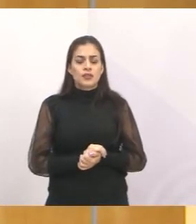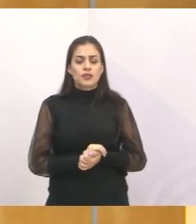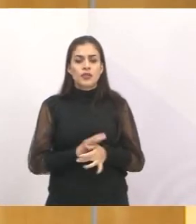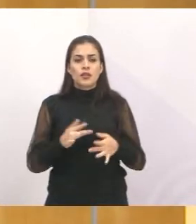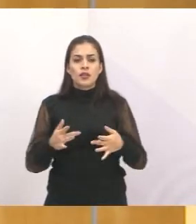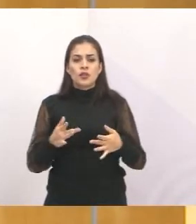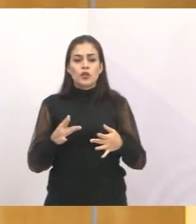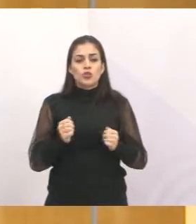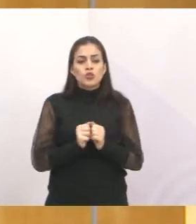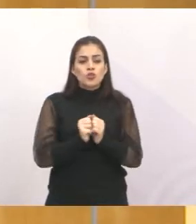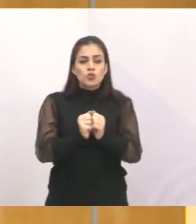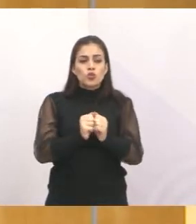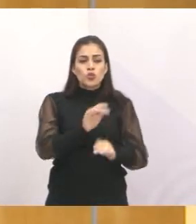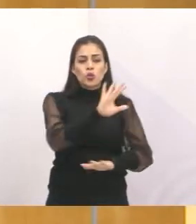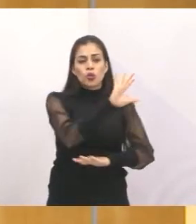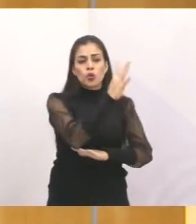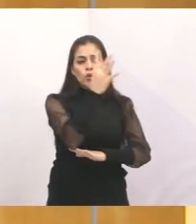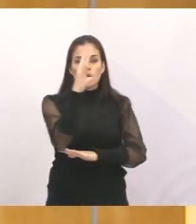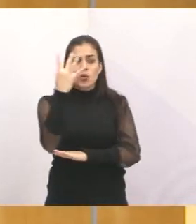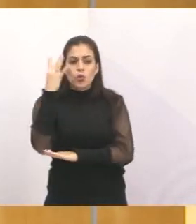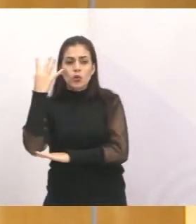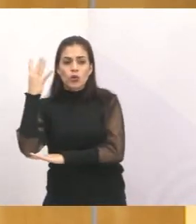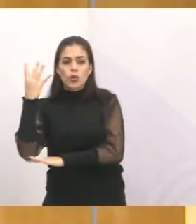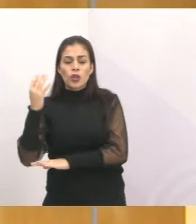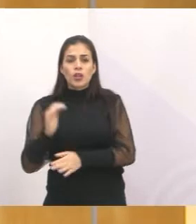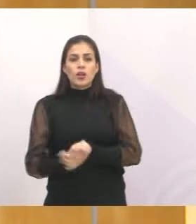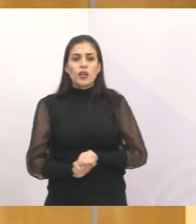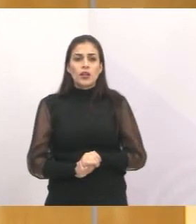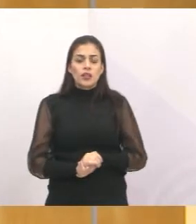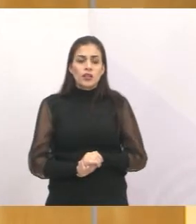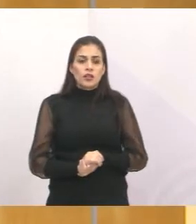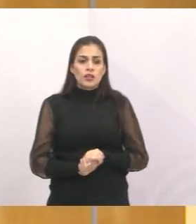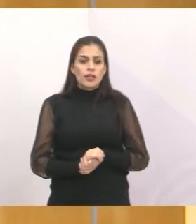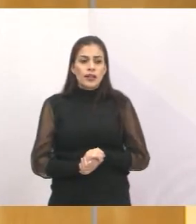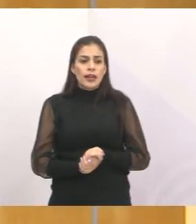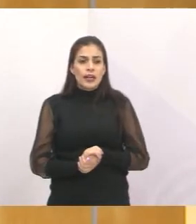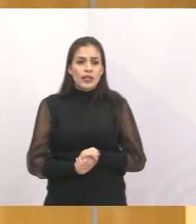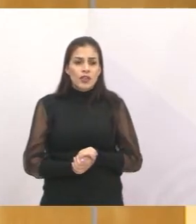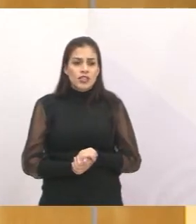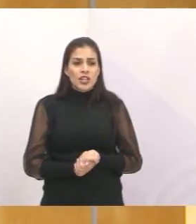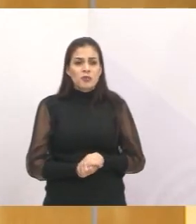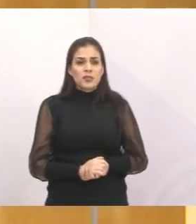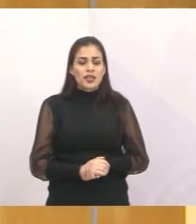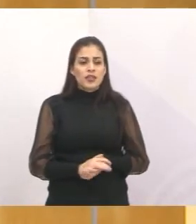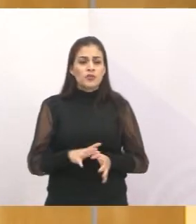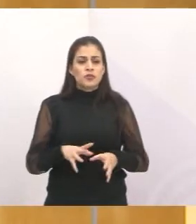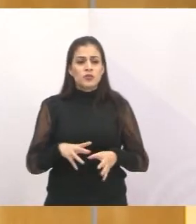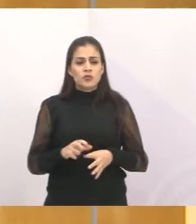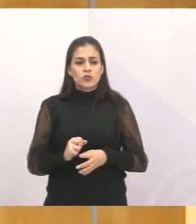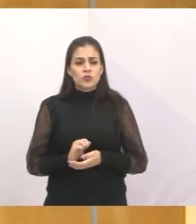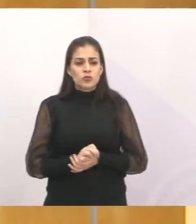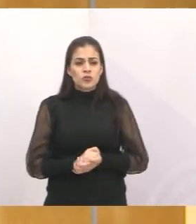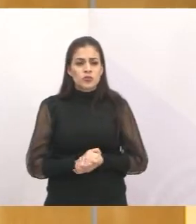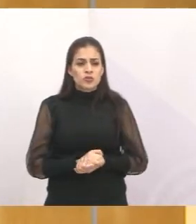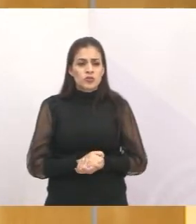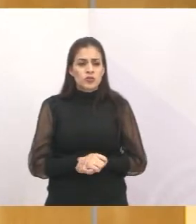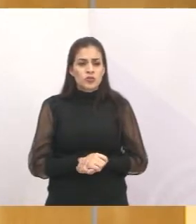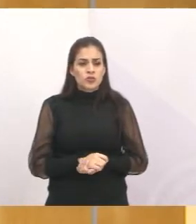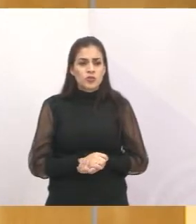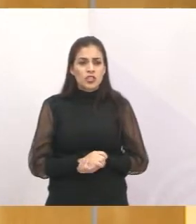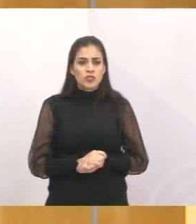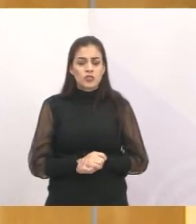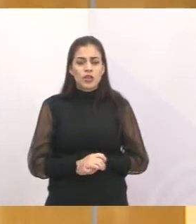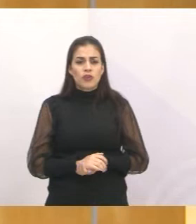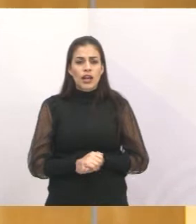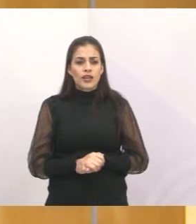Mas, confesso que agora, no ano de 2022, nós votamos